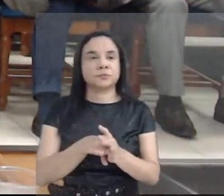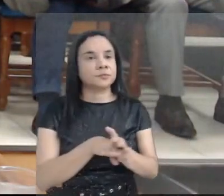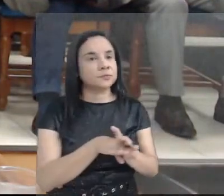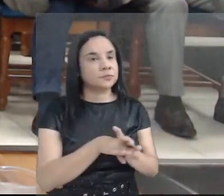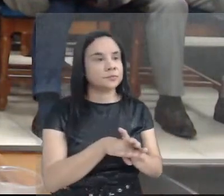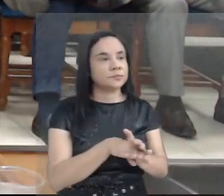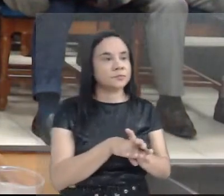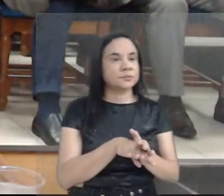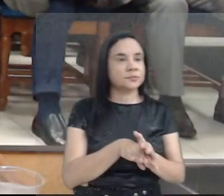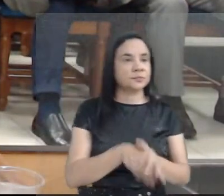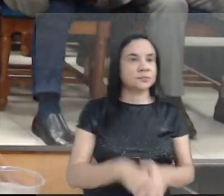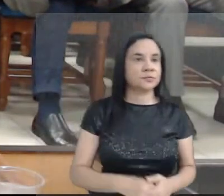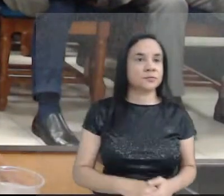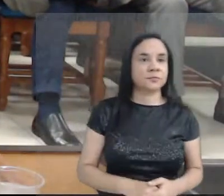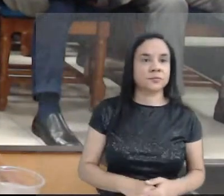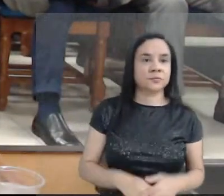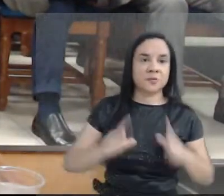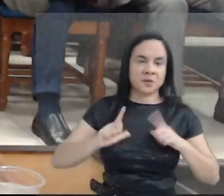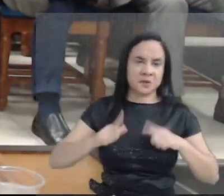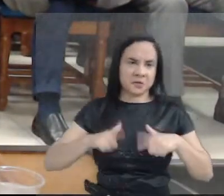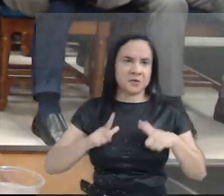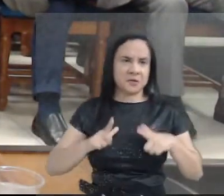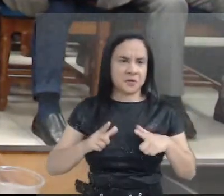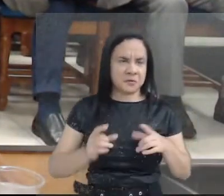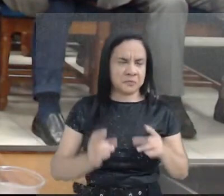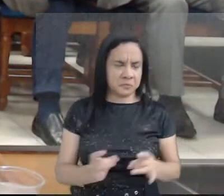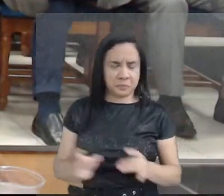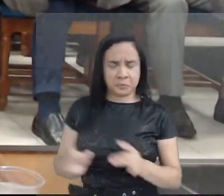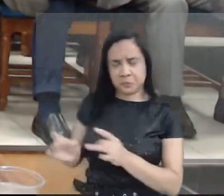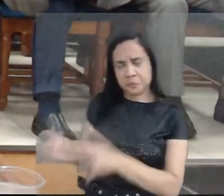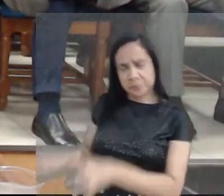e Israel rejeitou,